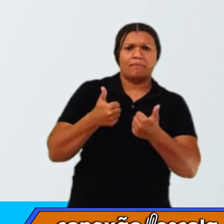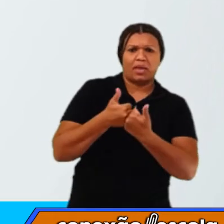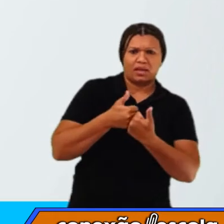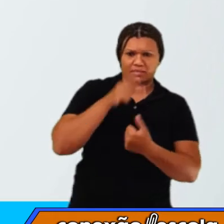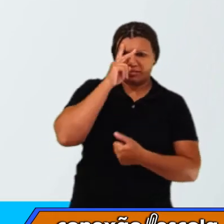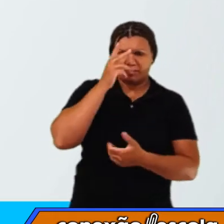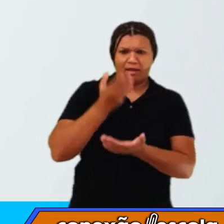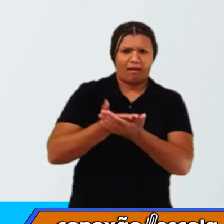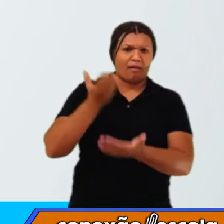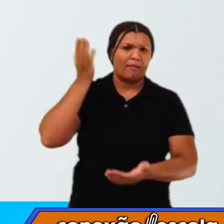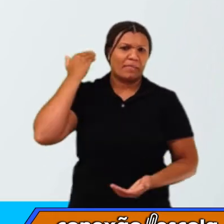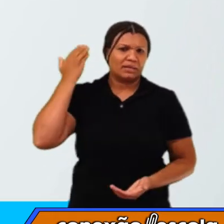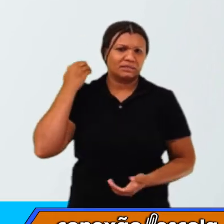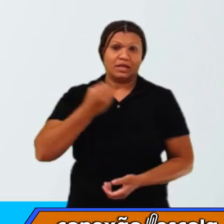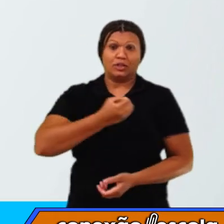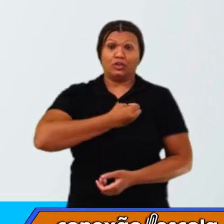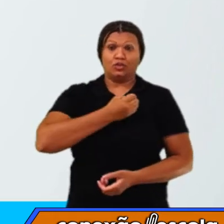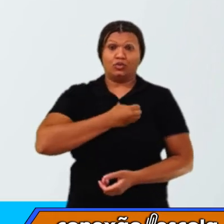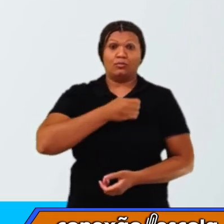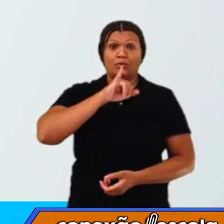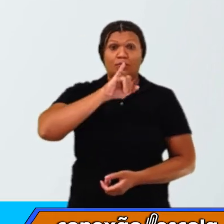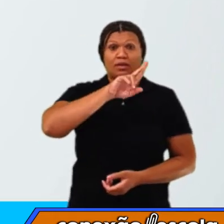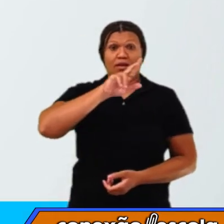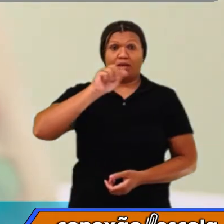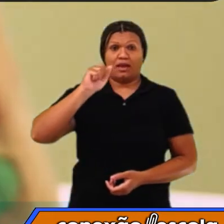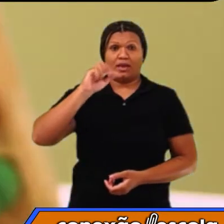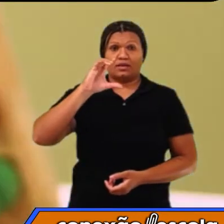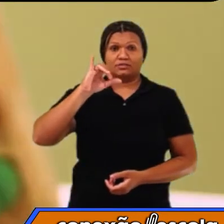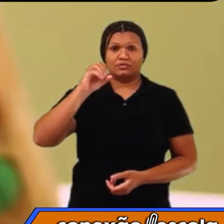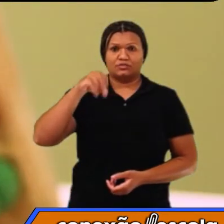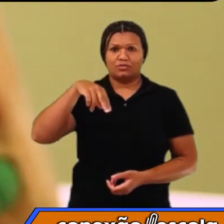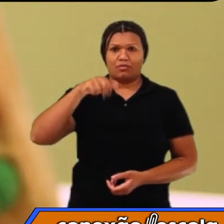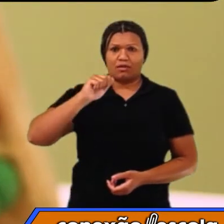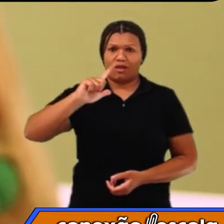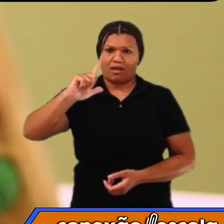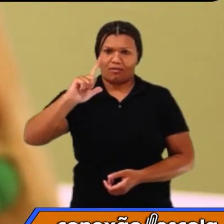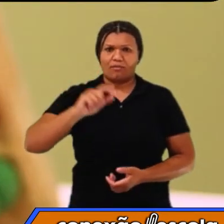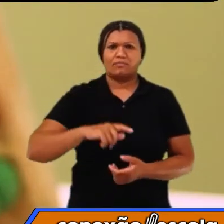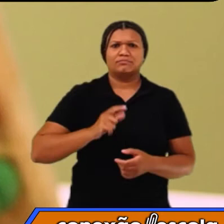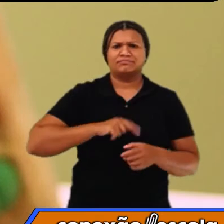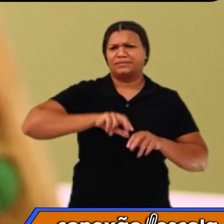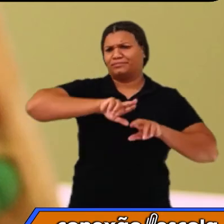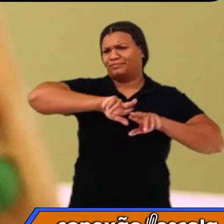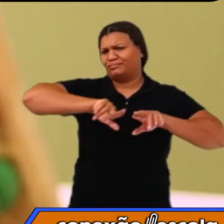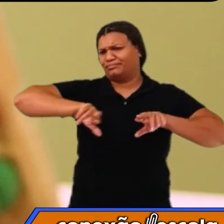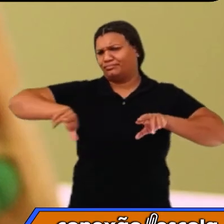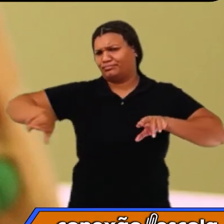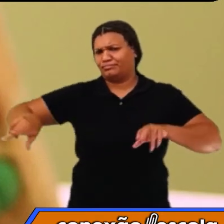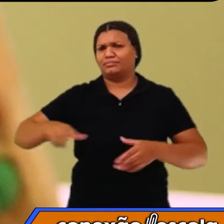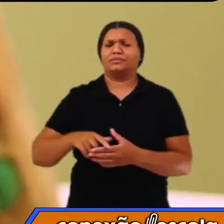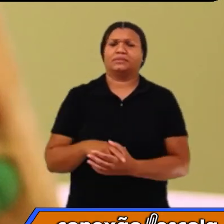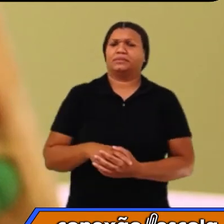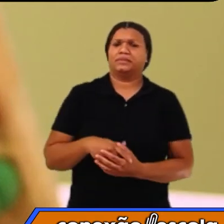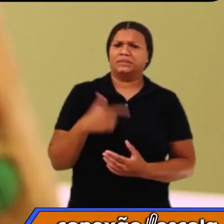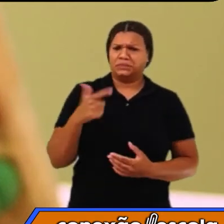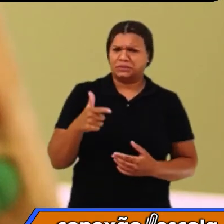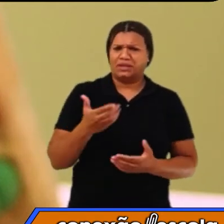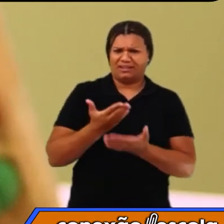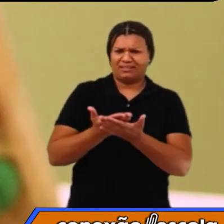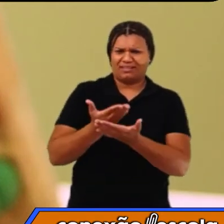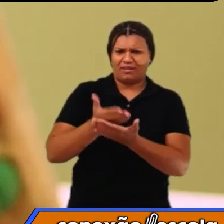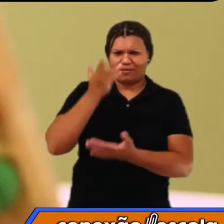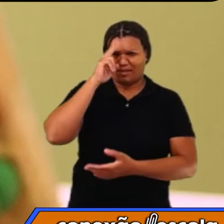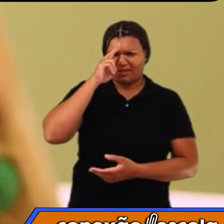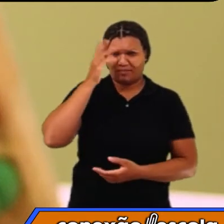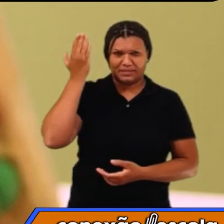um número irracional aí da estão tão de casa Desce mais é uma decimal infinita e não periódica né lembra